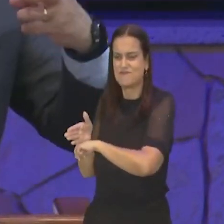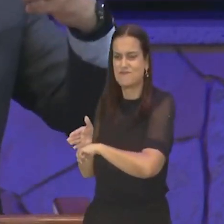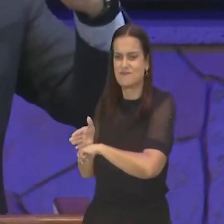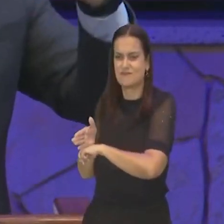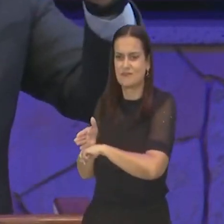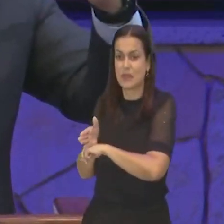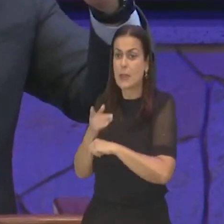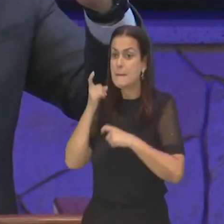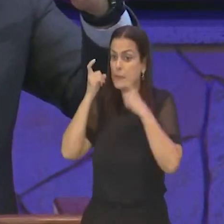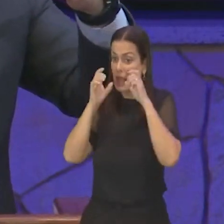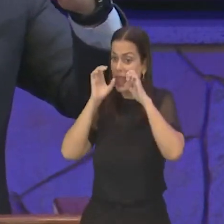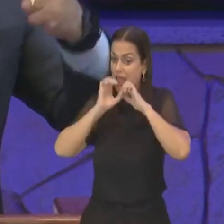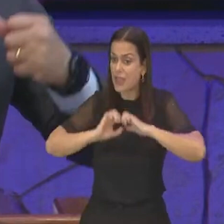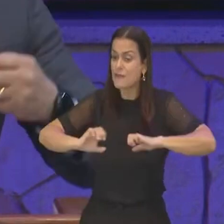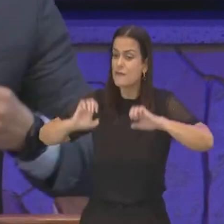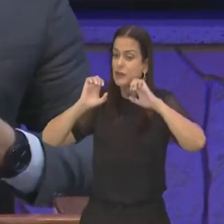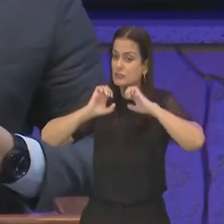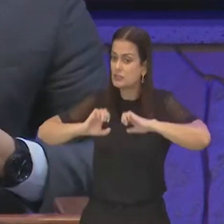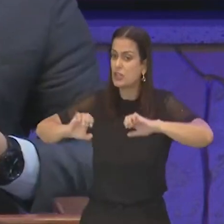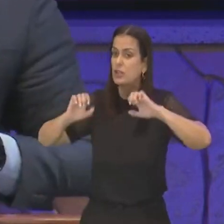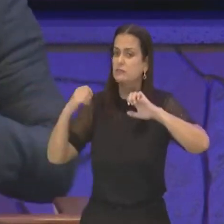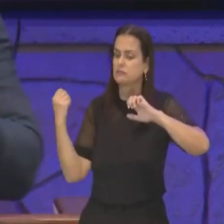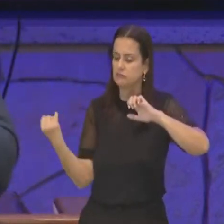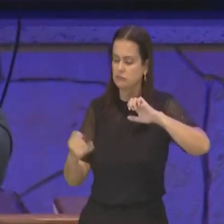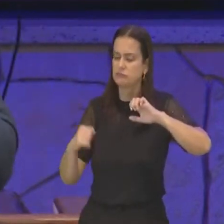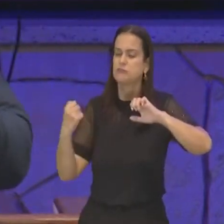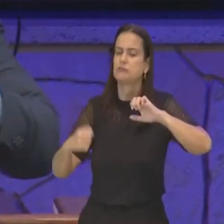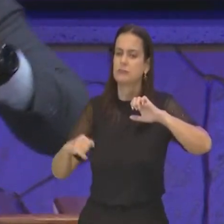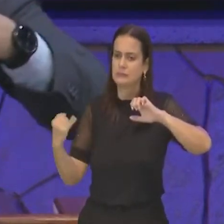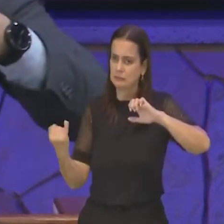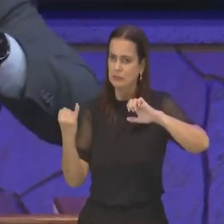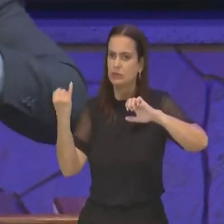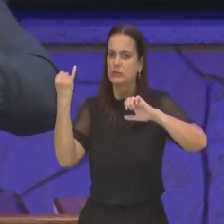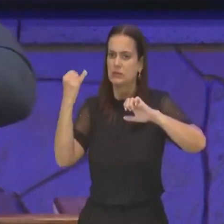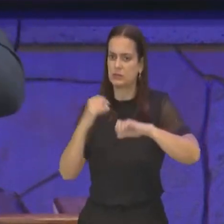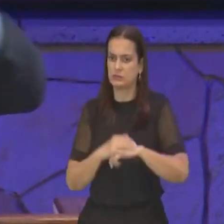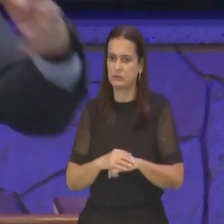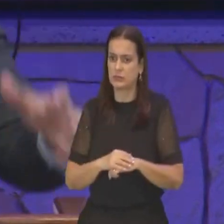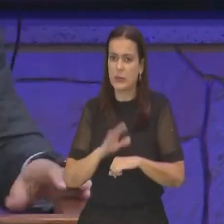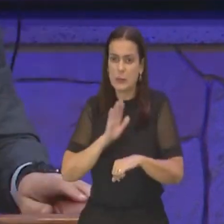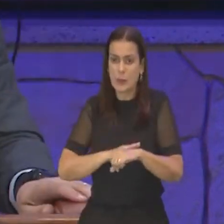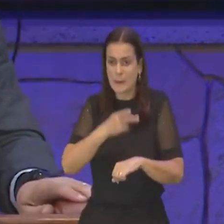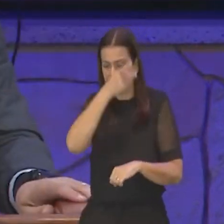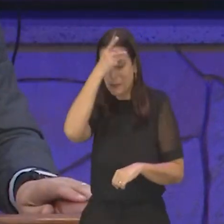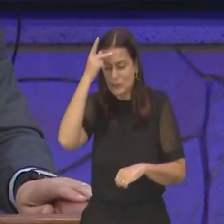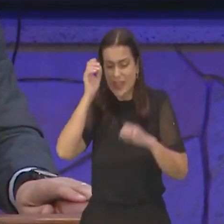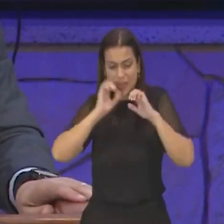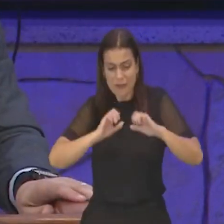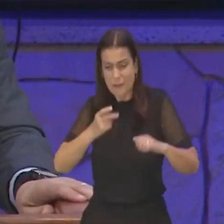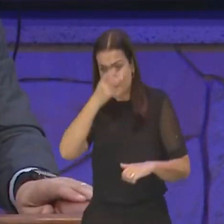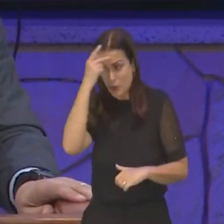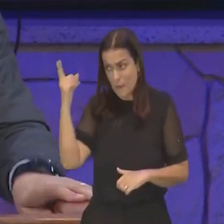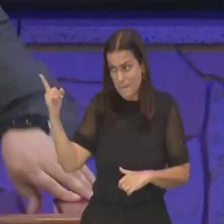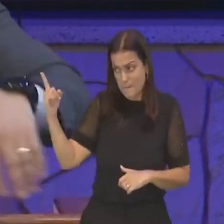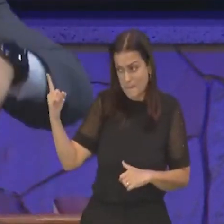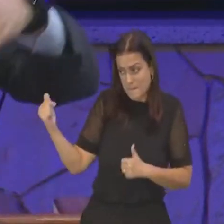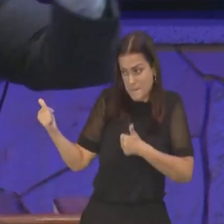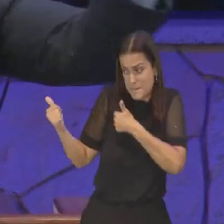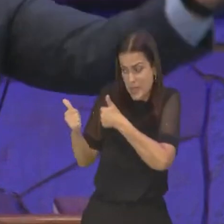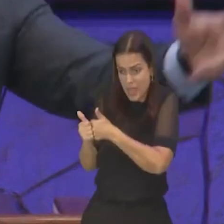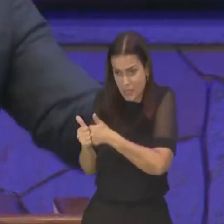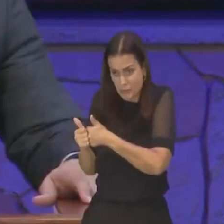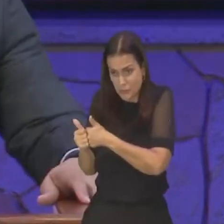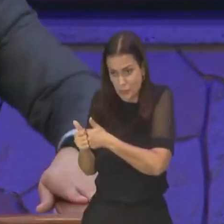Preocupação da evangelização, e quando nós falamos em evangelizar, os que estão perto, os que